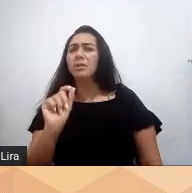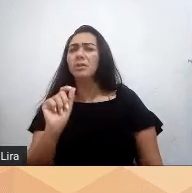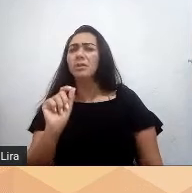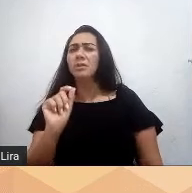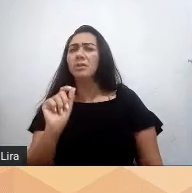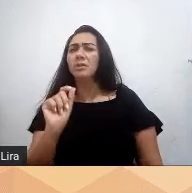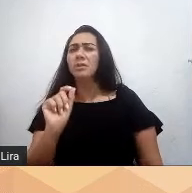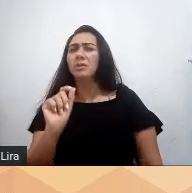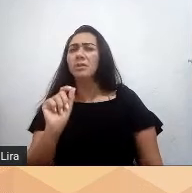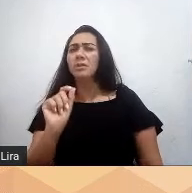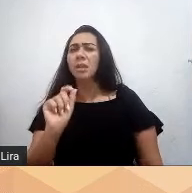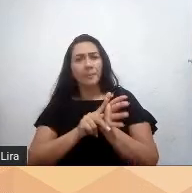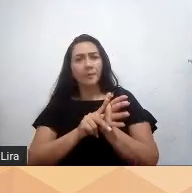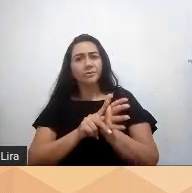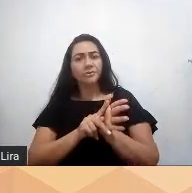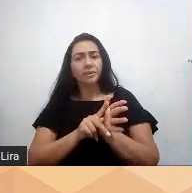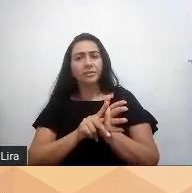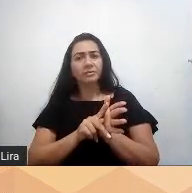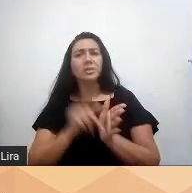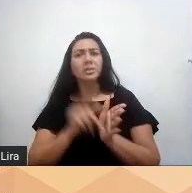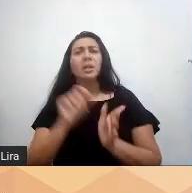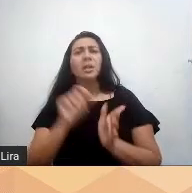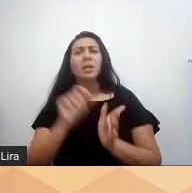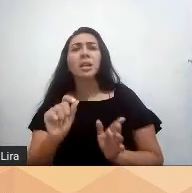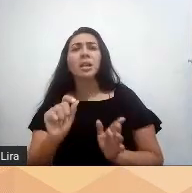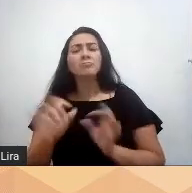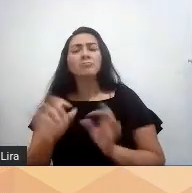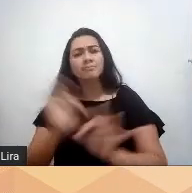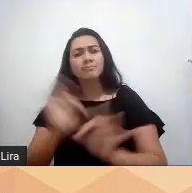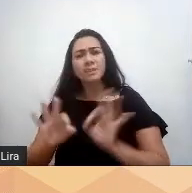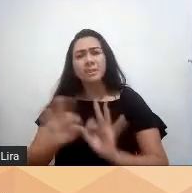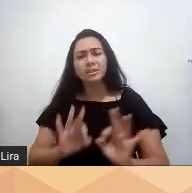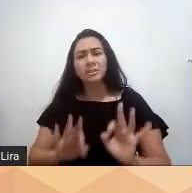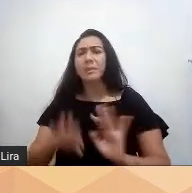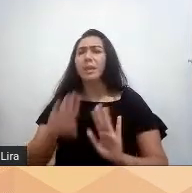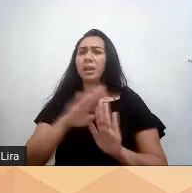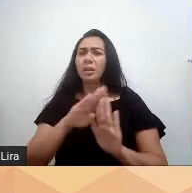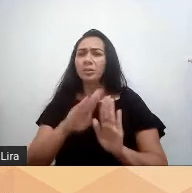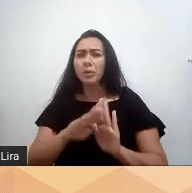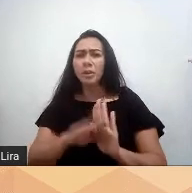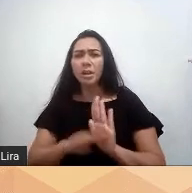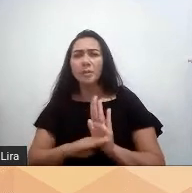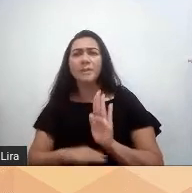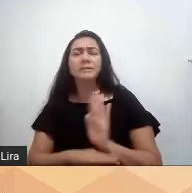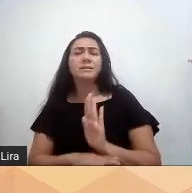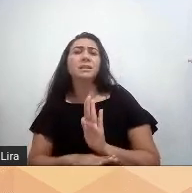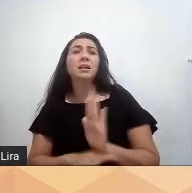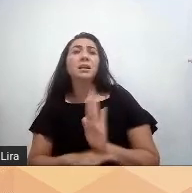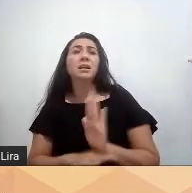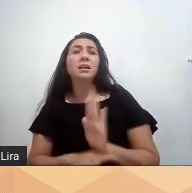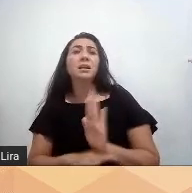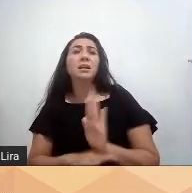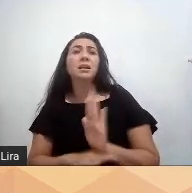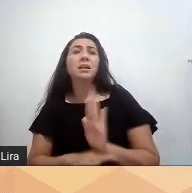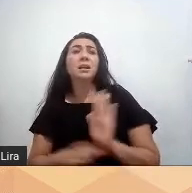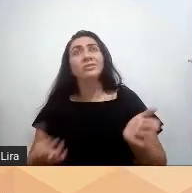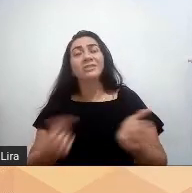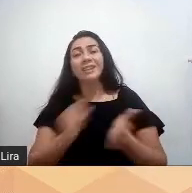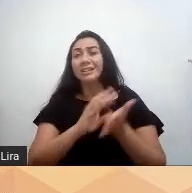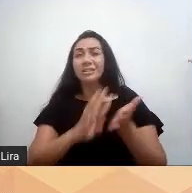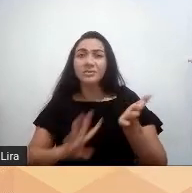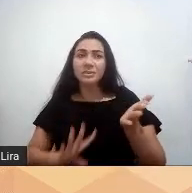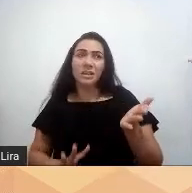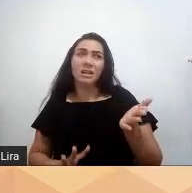do que um planejamento de atividades, de ações que você gostaria de executar, ou no seu ambiente de trabalho, para obter algum tipo